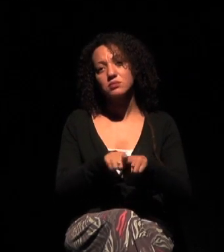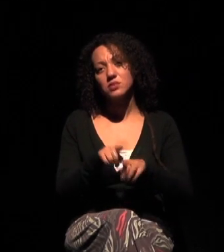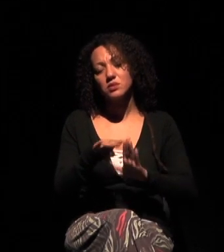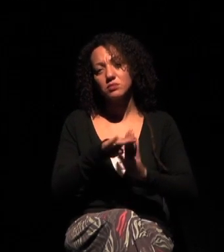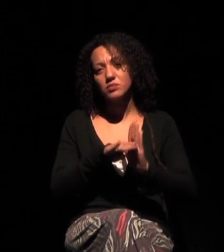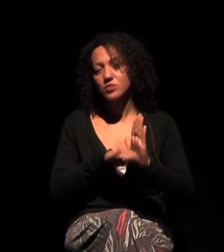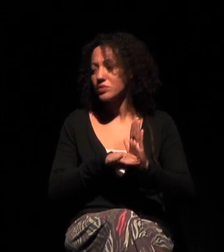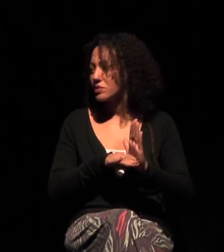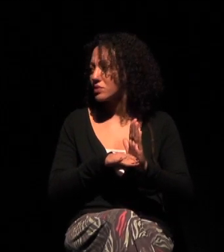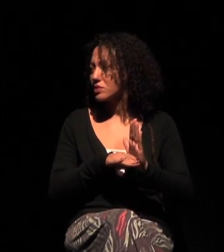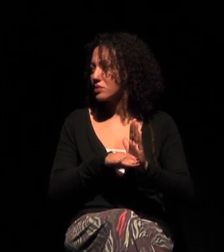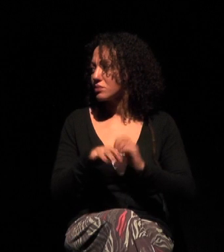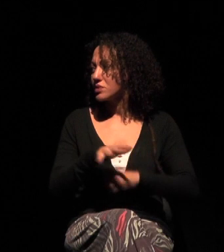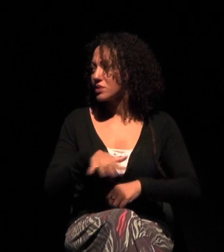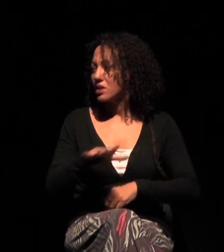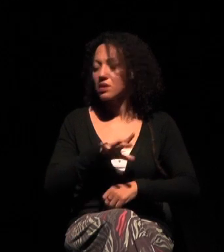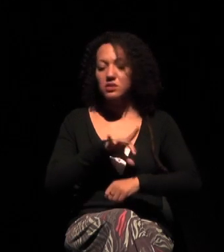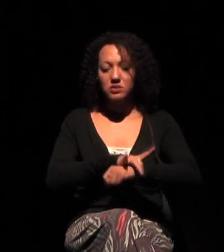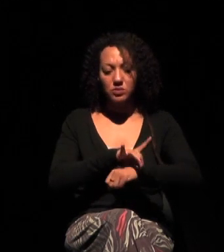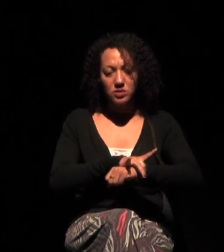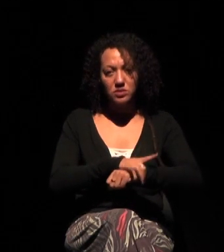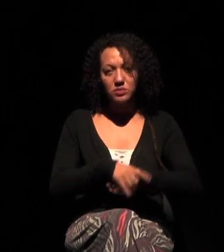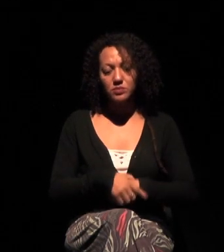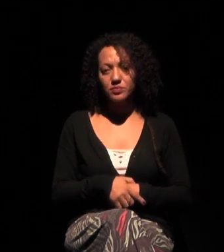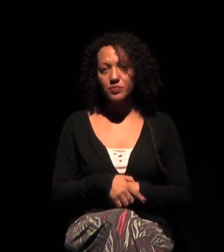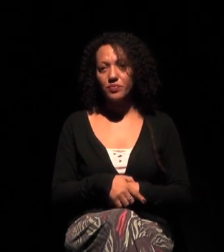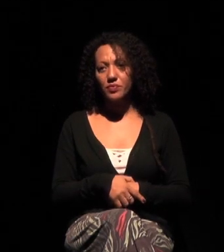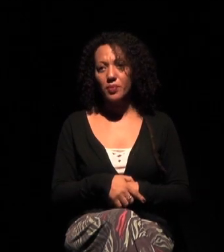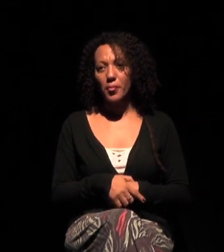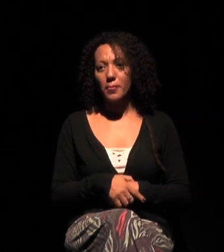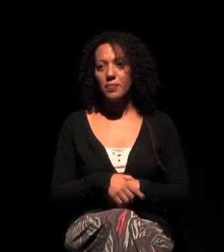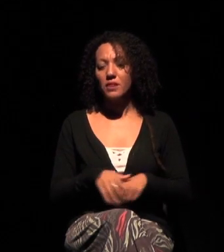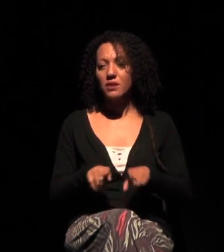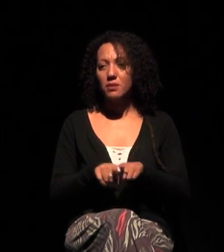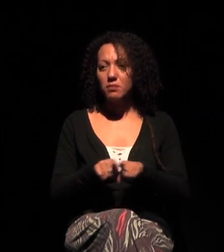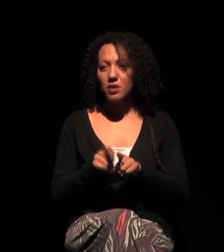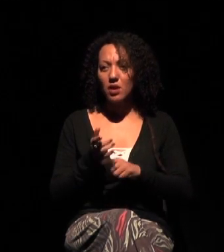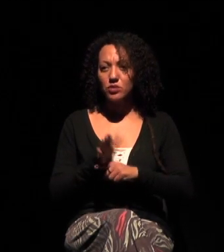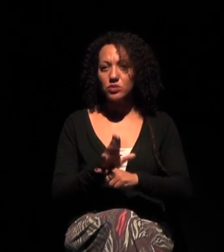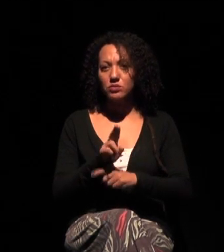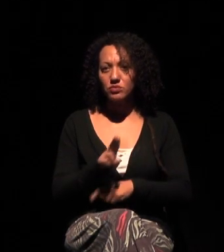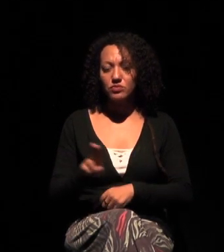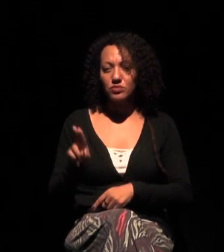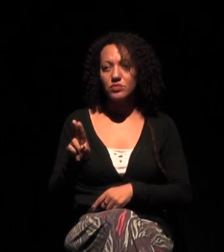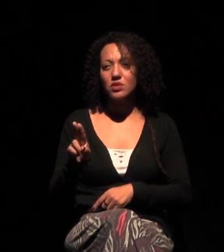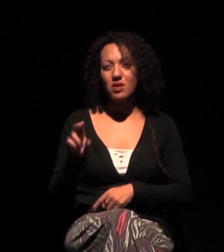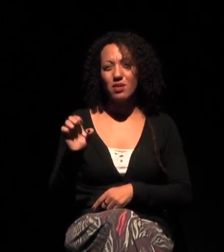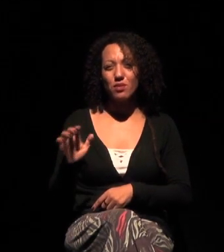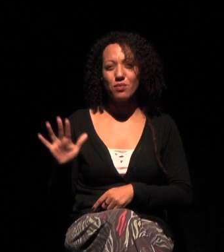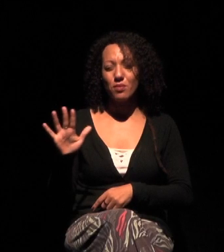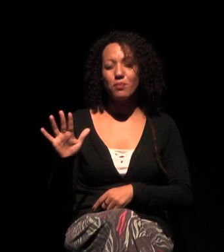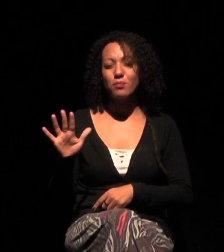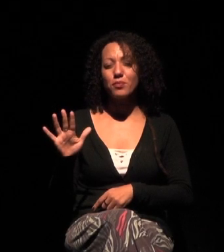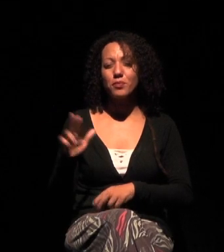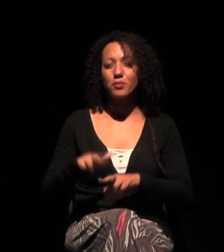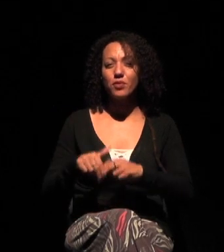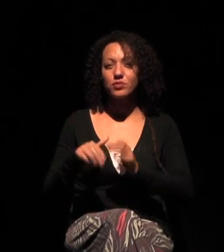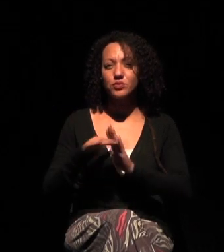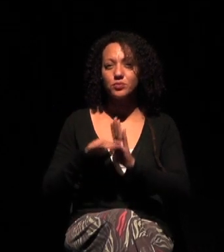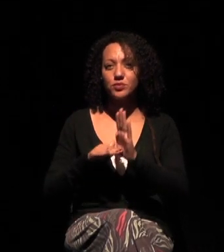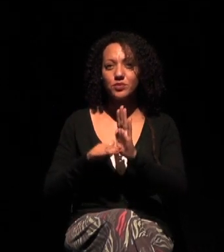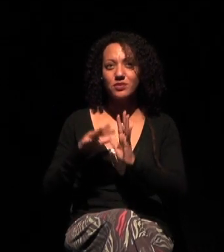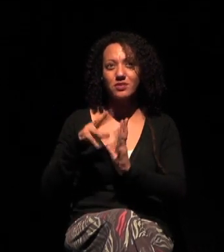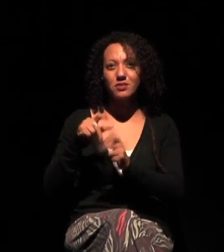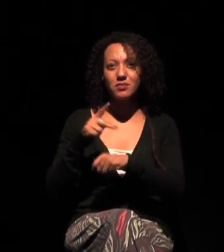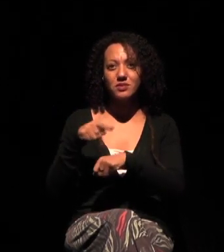nesta área da silva de segurança é temos colaborado com várias universidades a nível europeu por via do programas internacionais